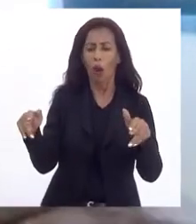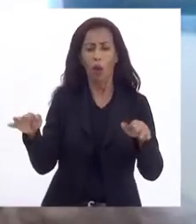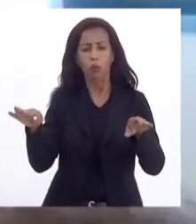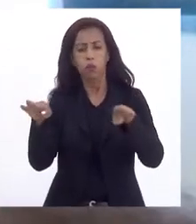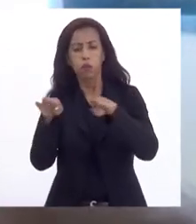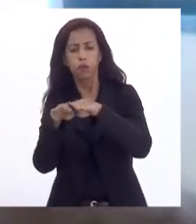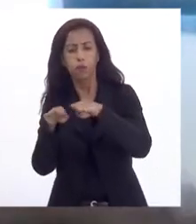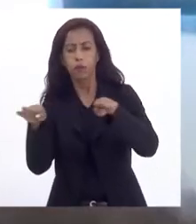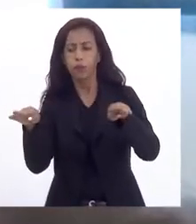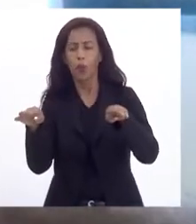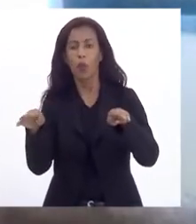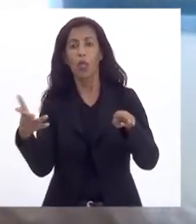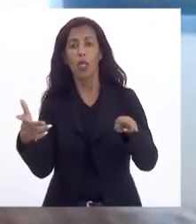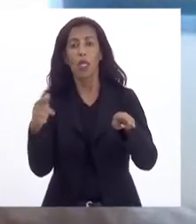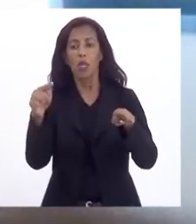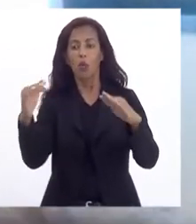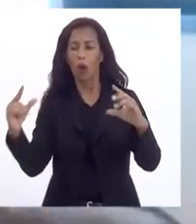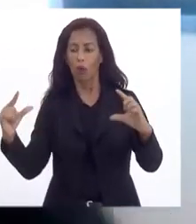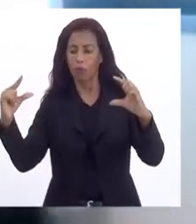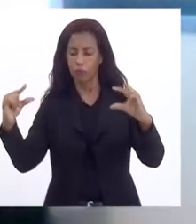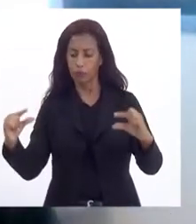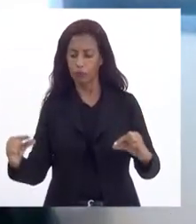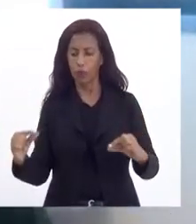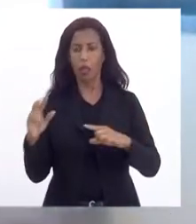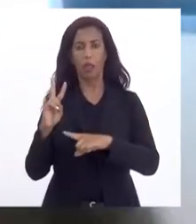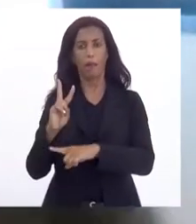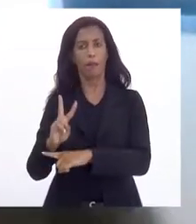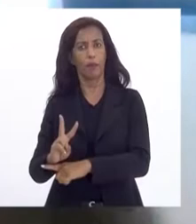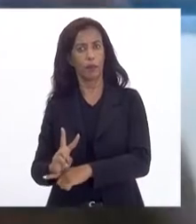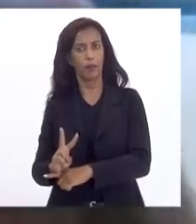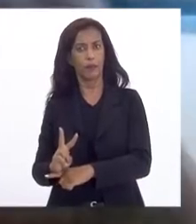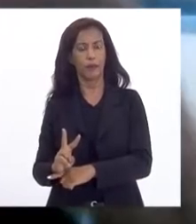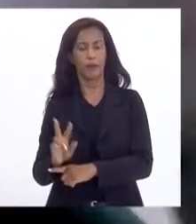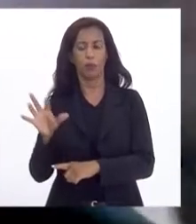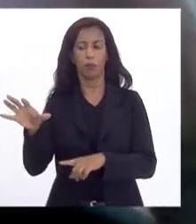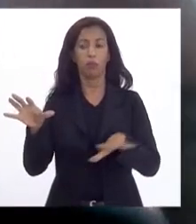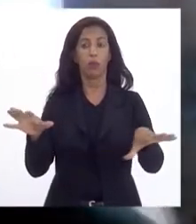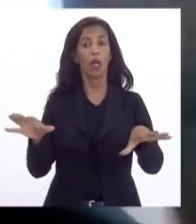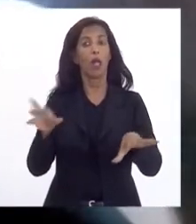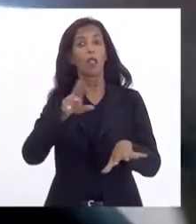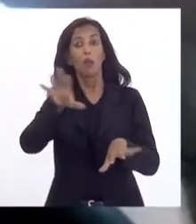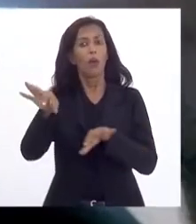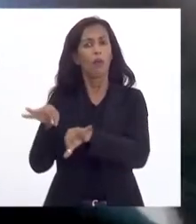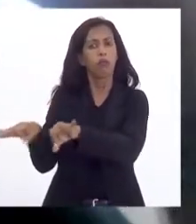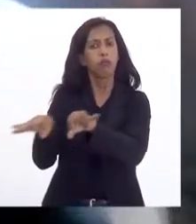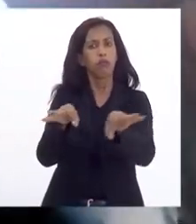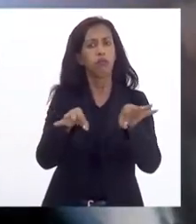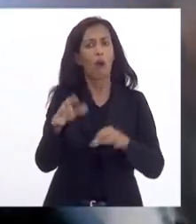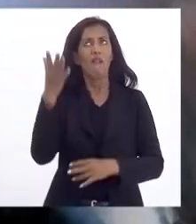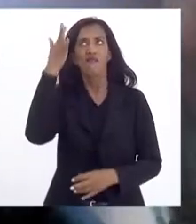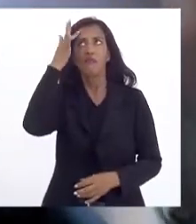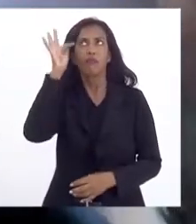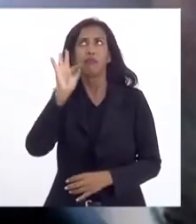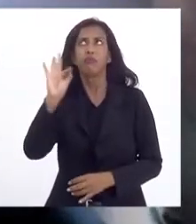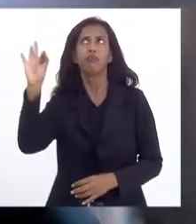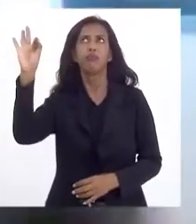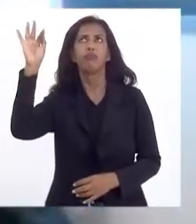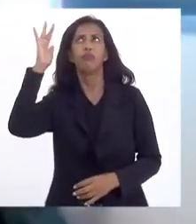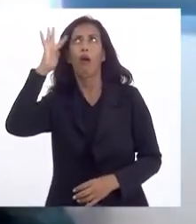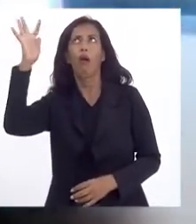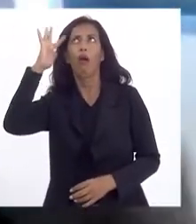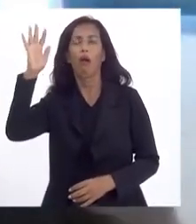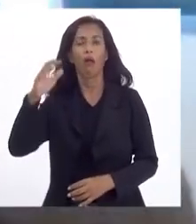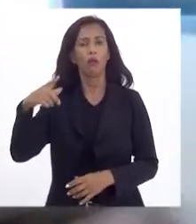que haveria uma redução da proteção. Então, isso não é uma elaboração filosófica, né, sobre a